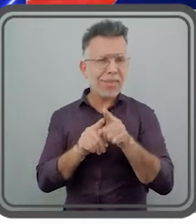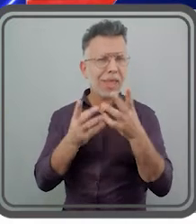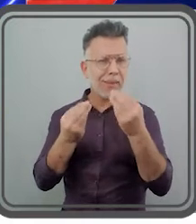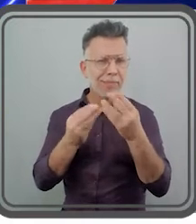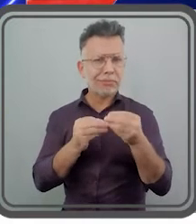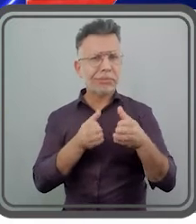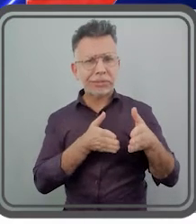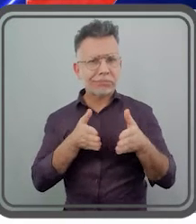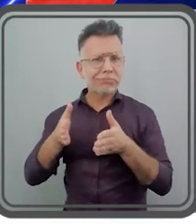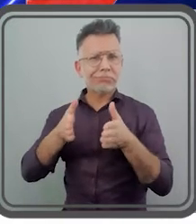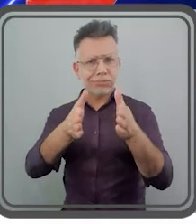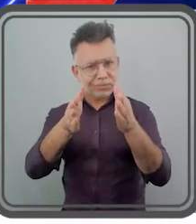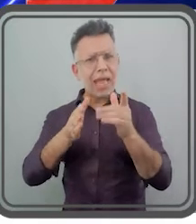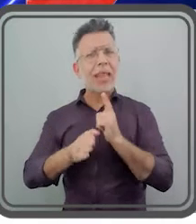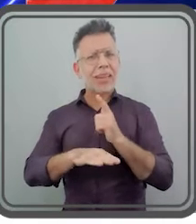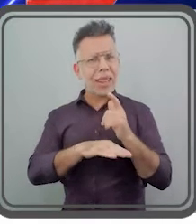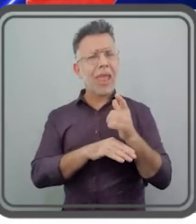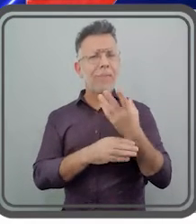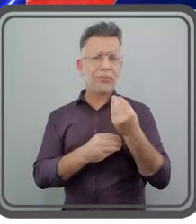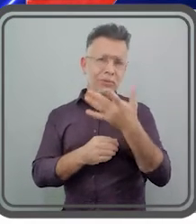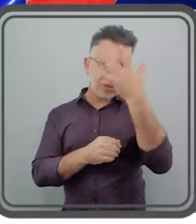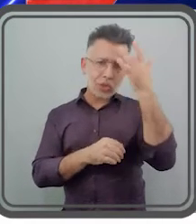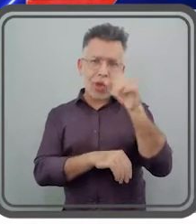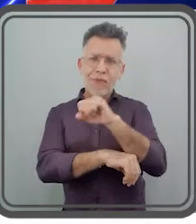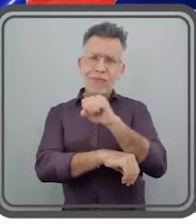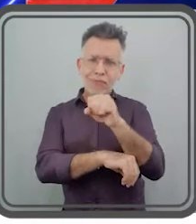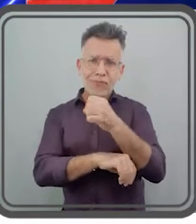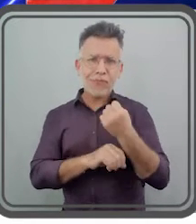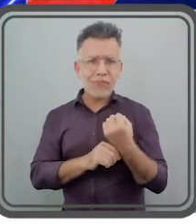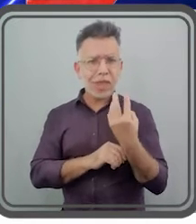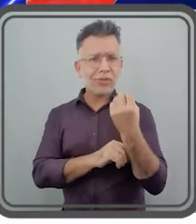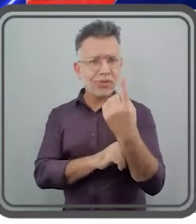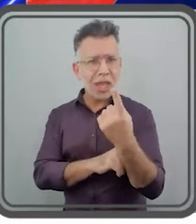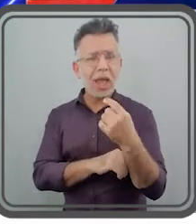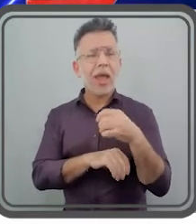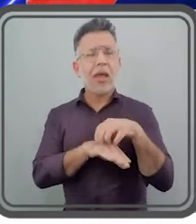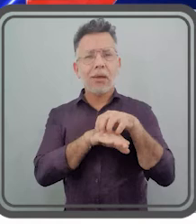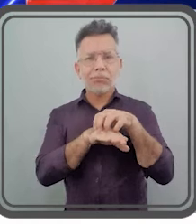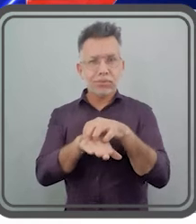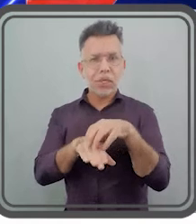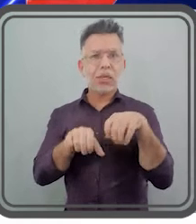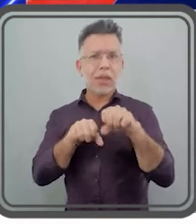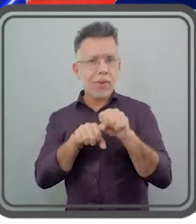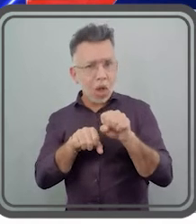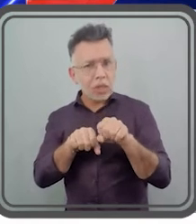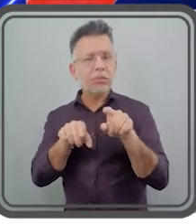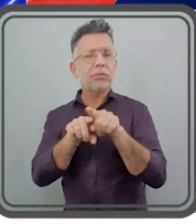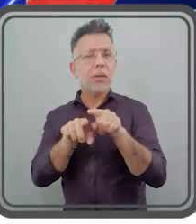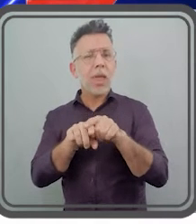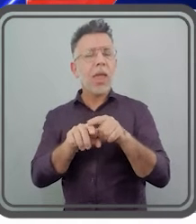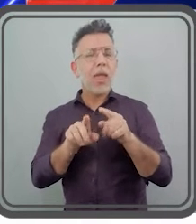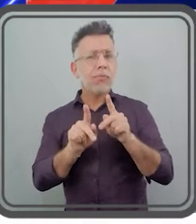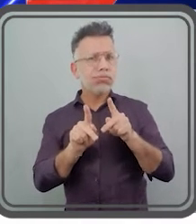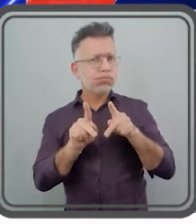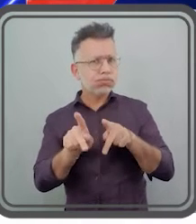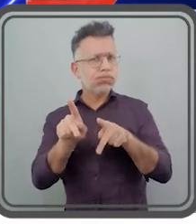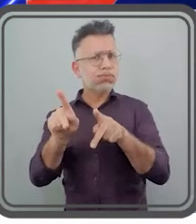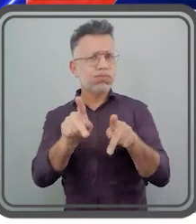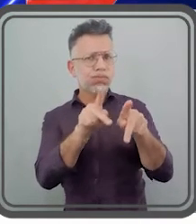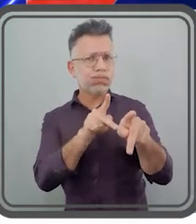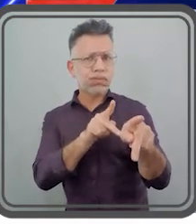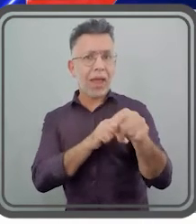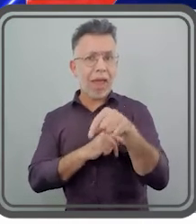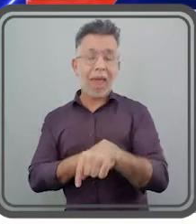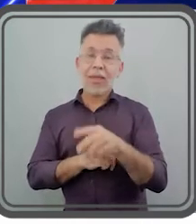Unidos e tem bastante estrada tem bastante pessoas viajando de carro mesmo é viajar de motorhome super super difundido nos Estados